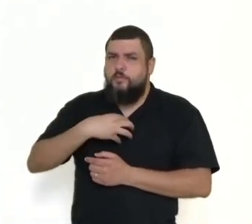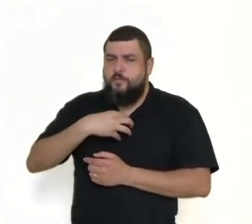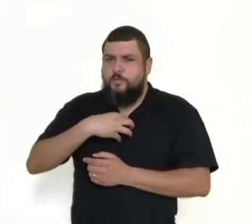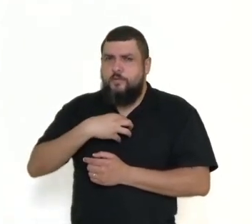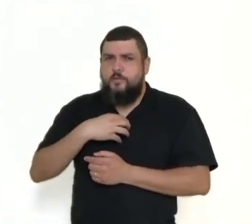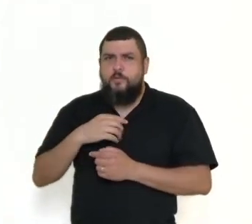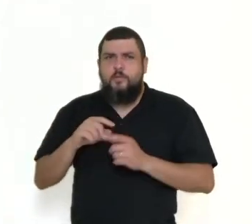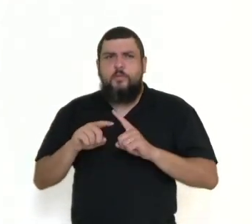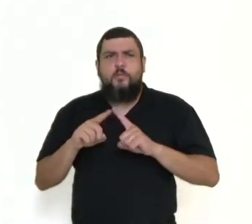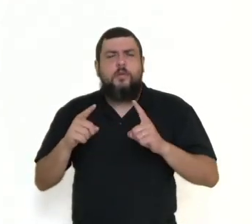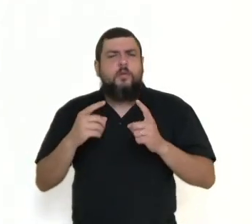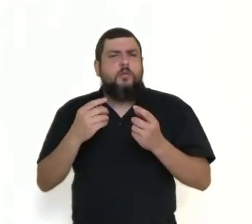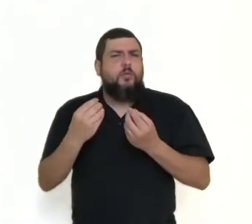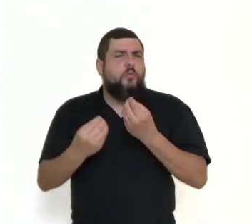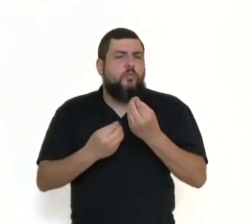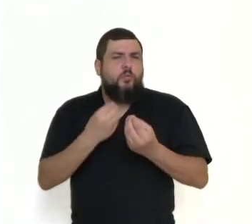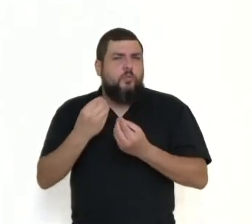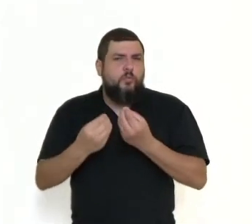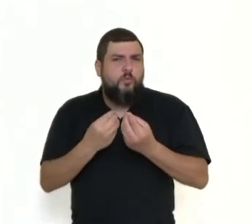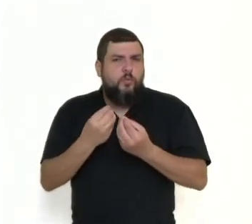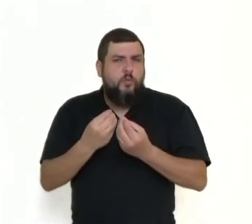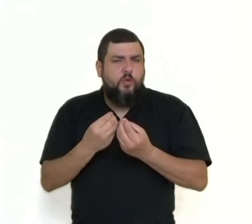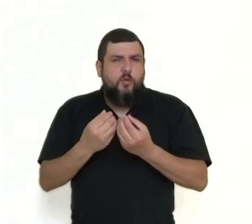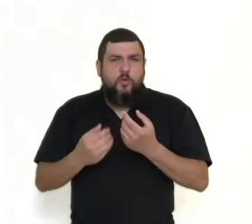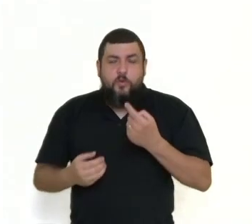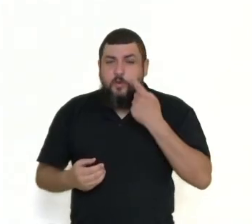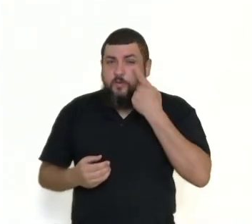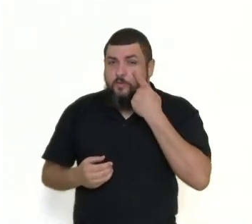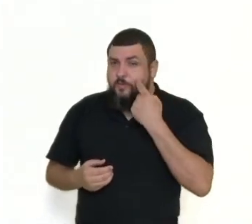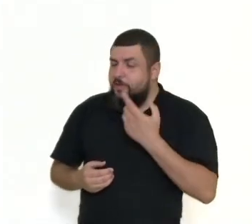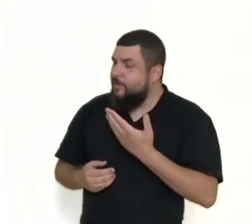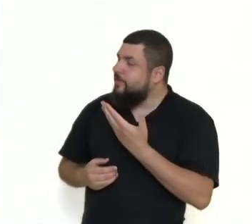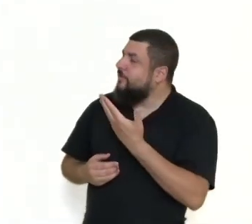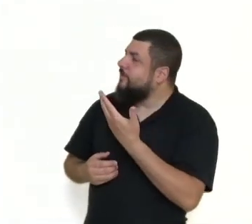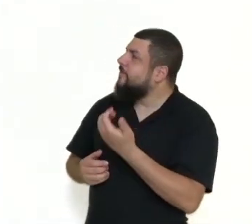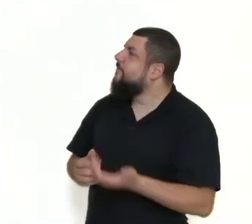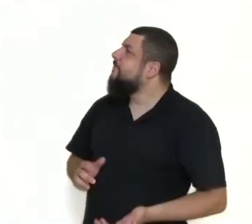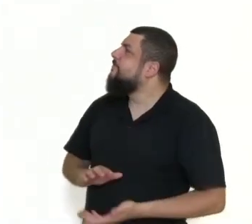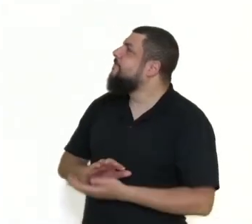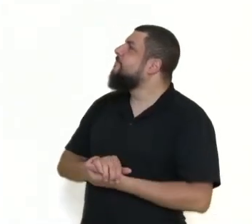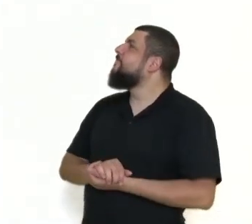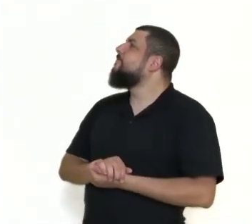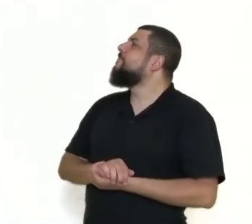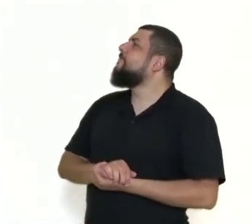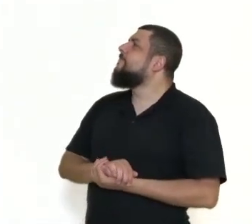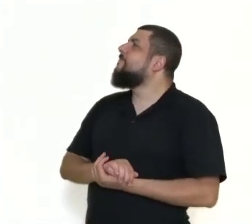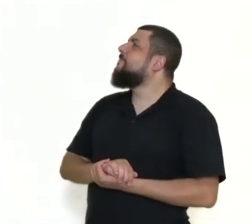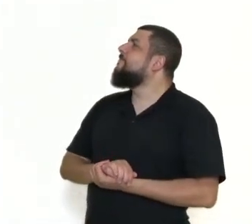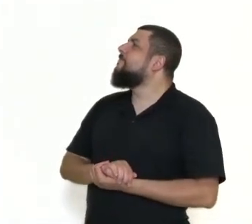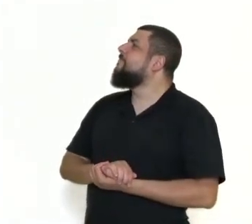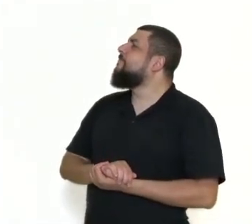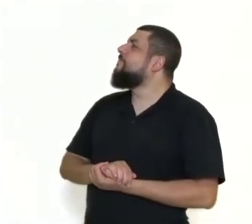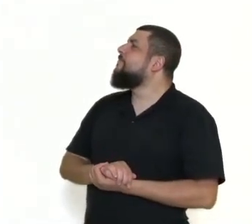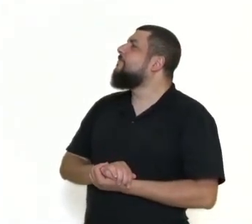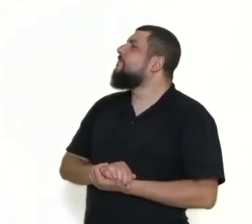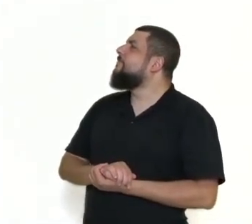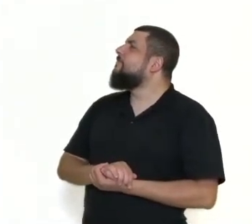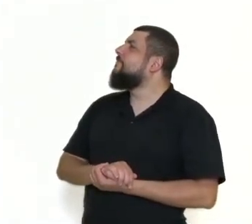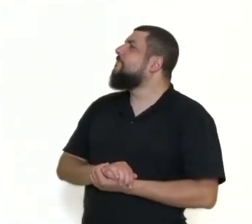professora? Elas visam apresentar fatos e experiências pontuais que sejam relevantes ao